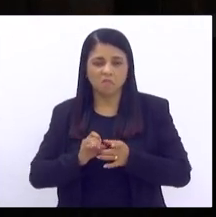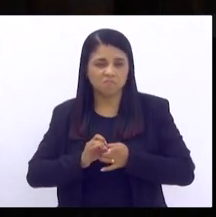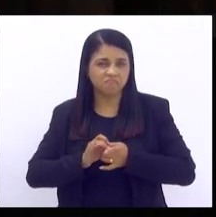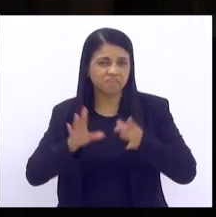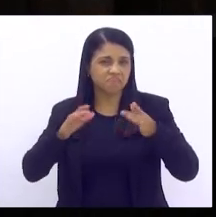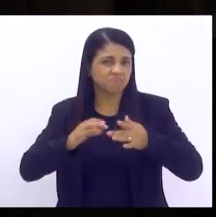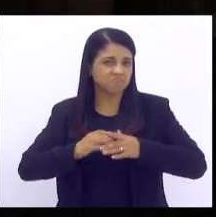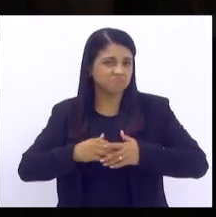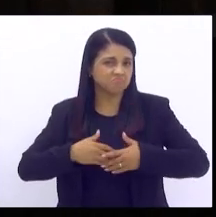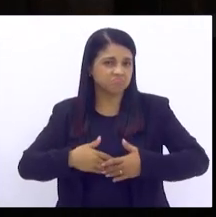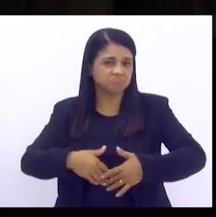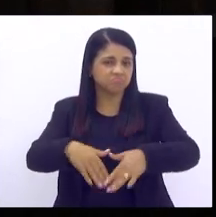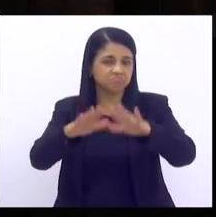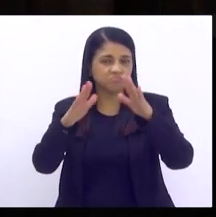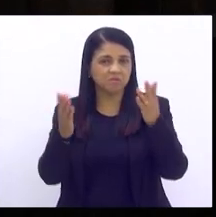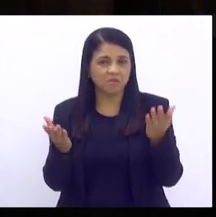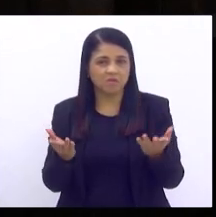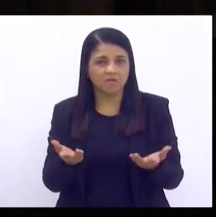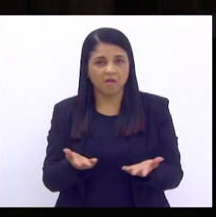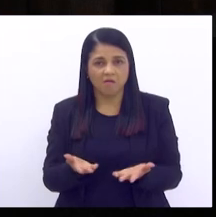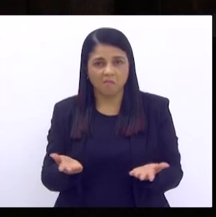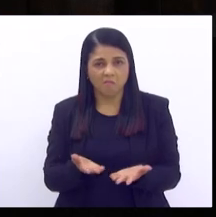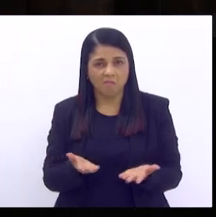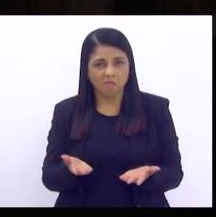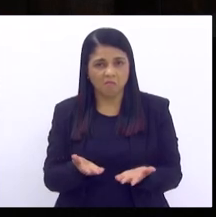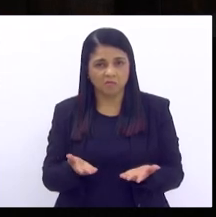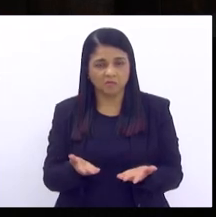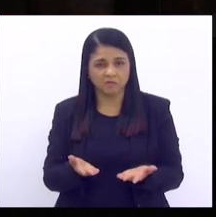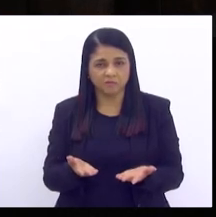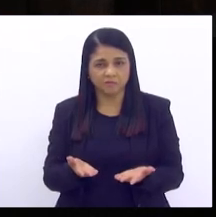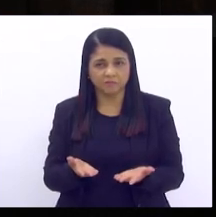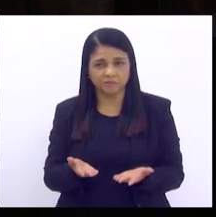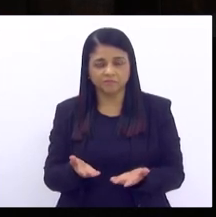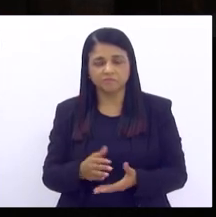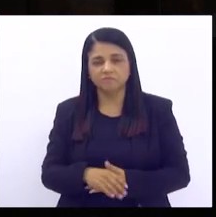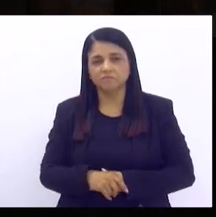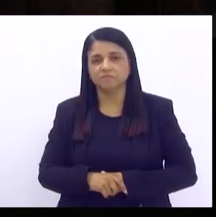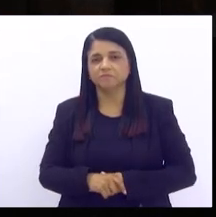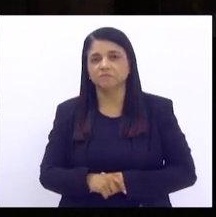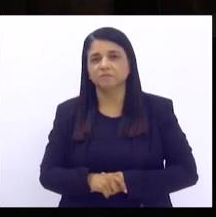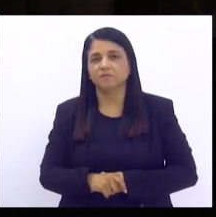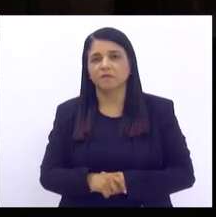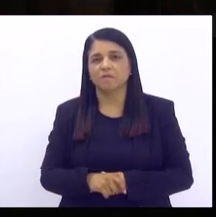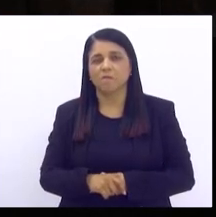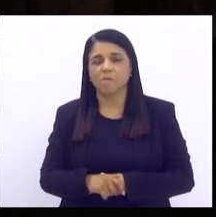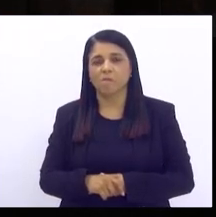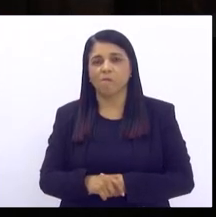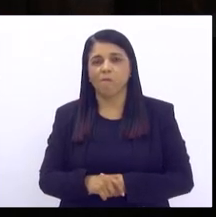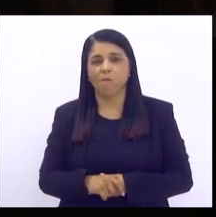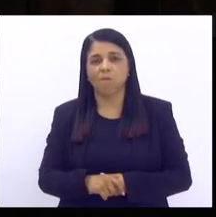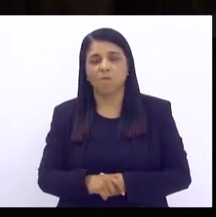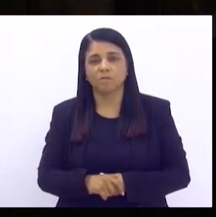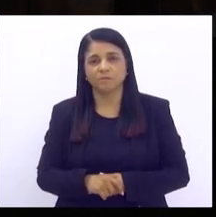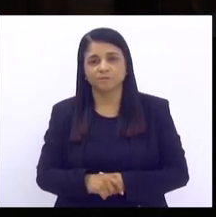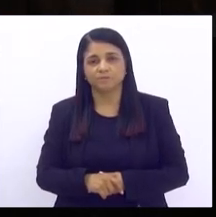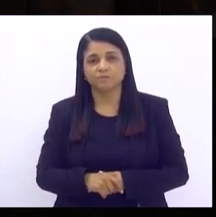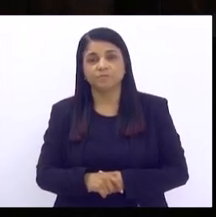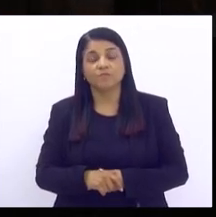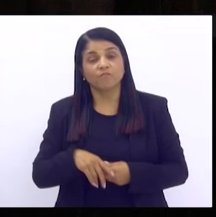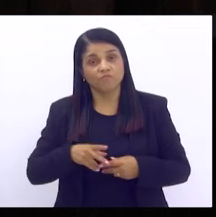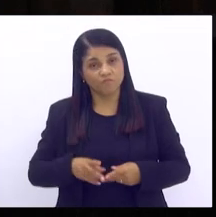frouxo como está correndo nos tempos atuais, né? Eu vou continuar com a